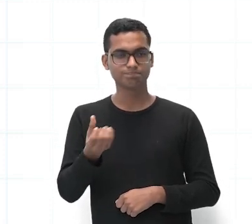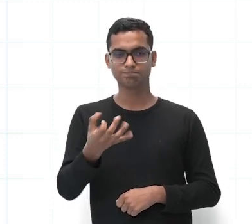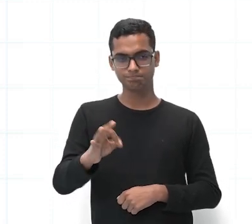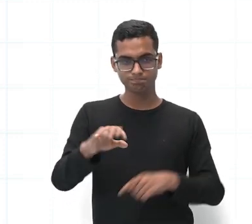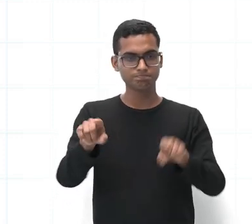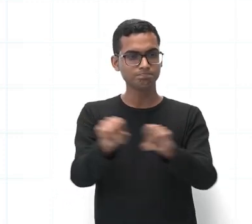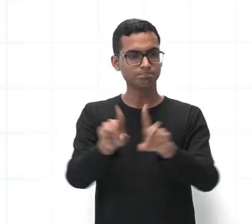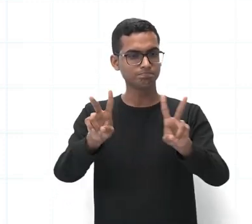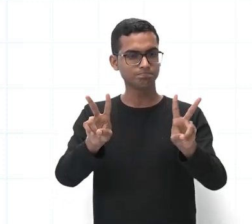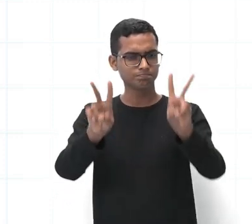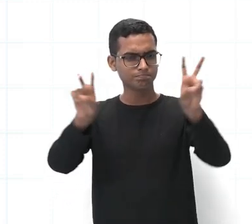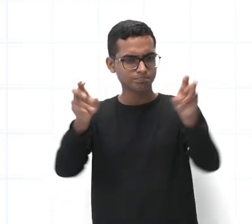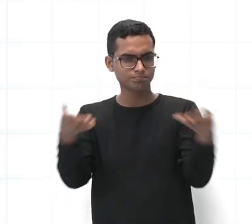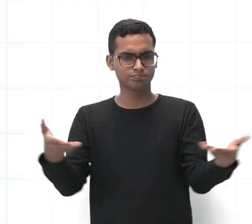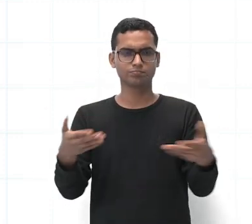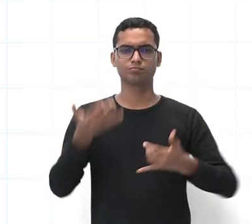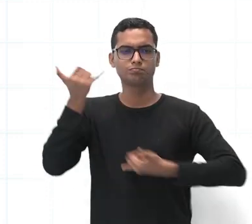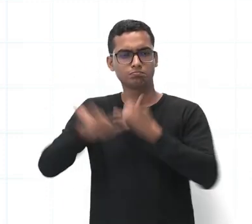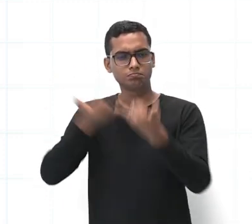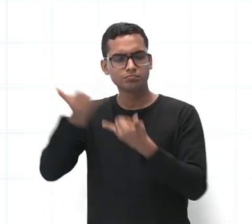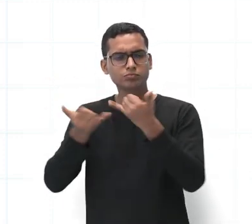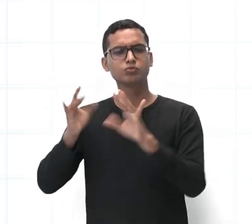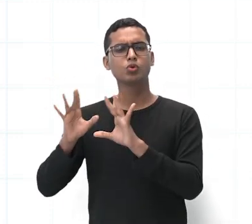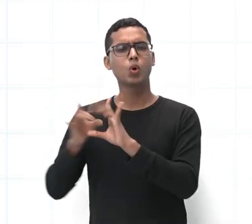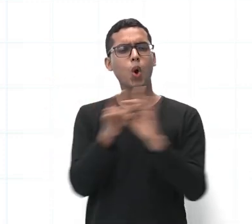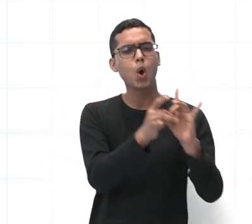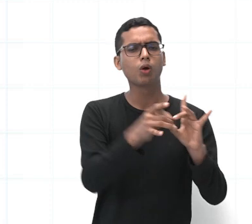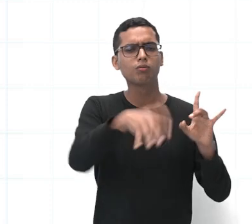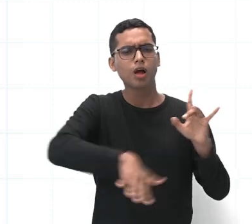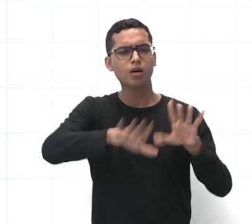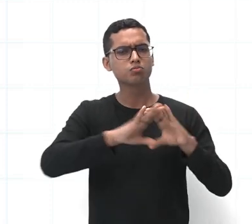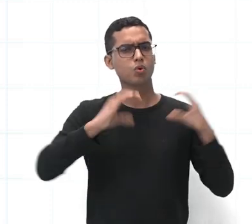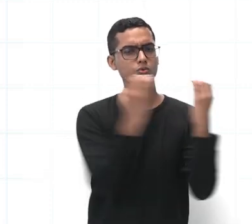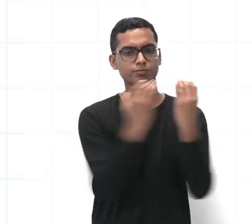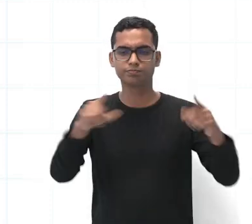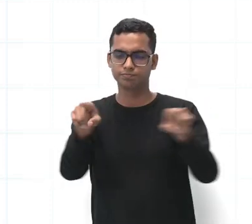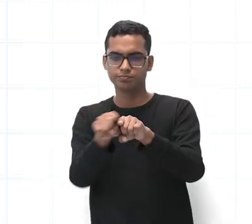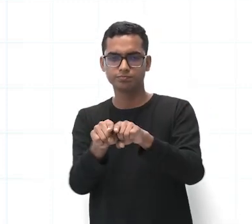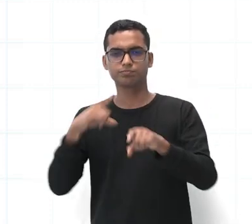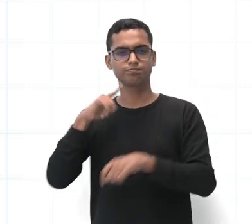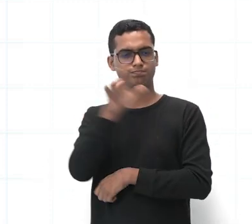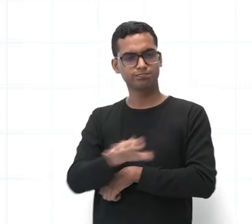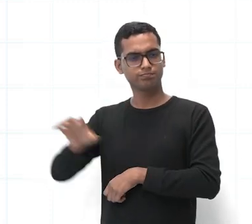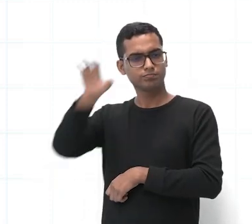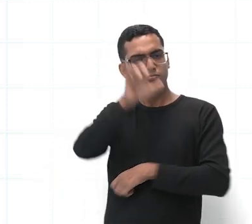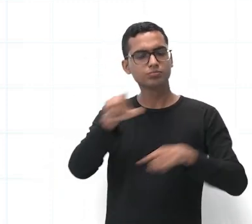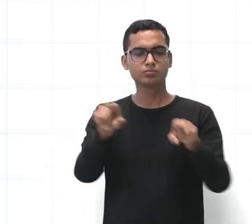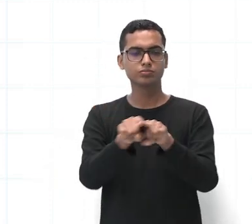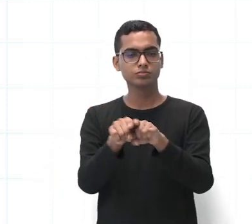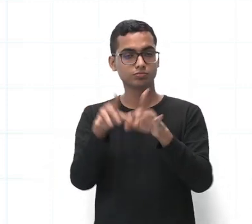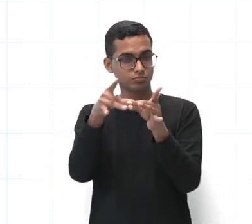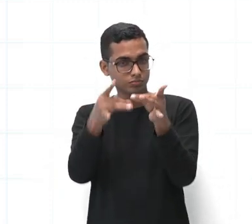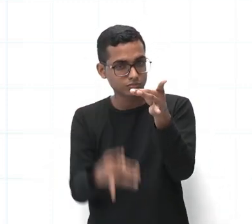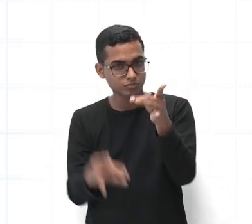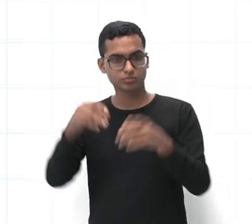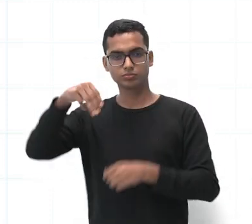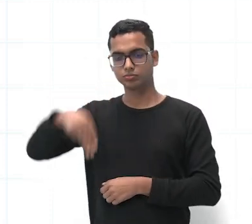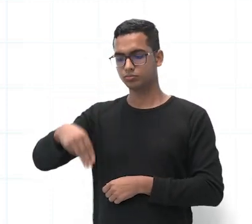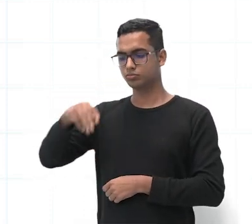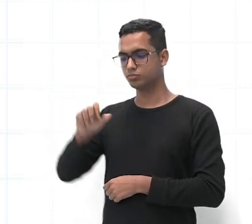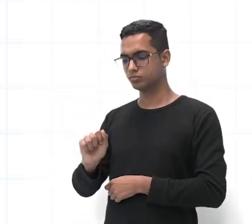o nosso objeto de conhecimento, jogos do contexto comunitário e regional, e o